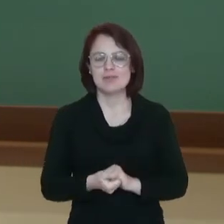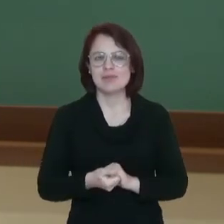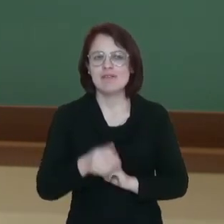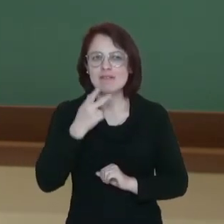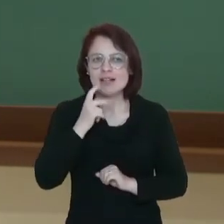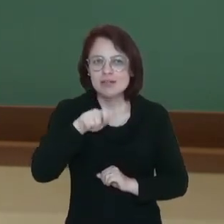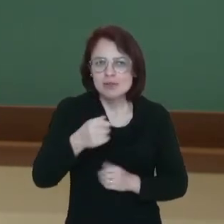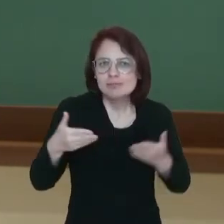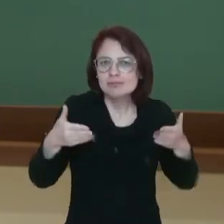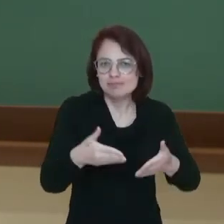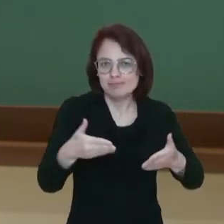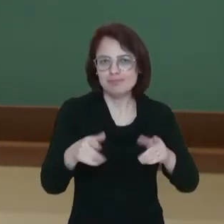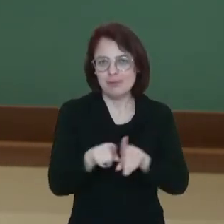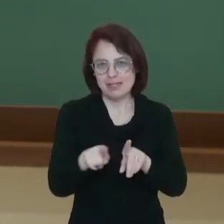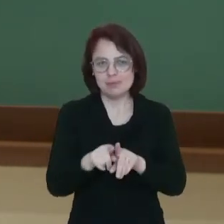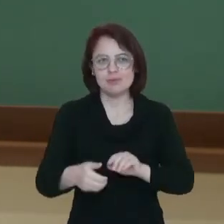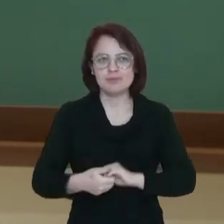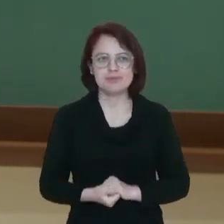mesmo, digamos.